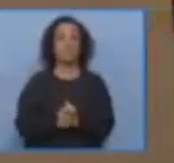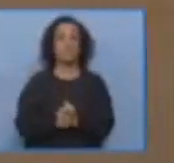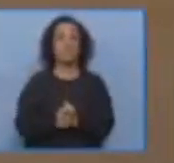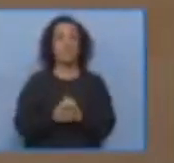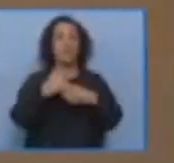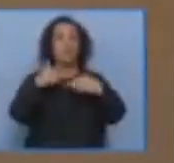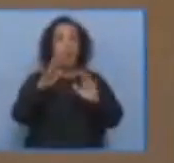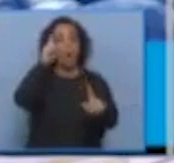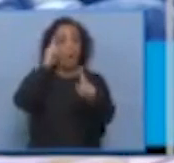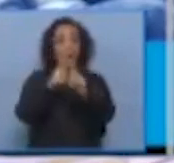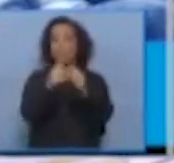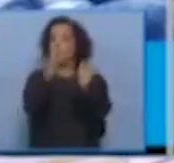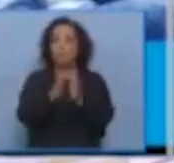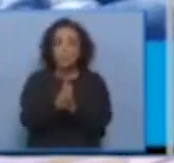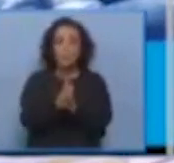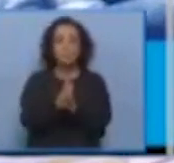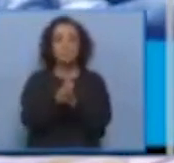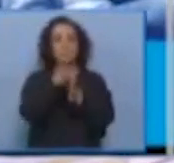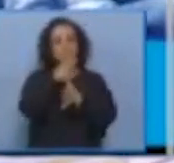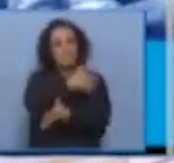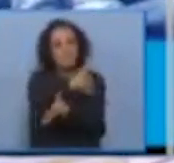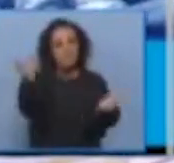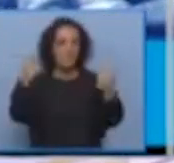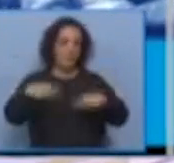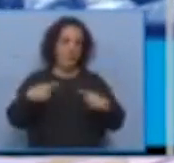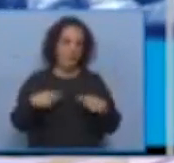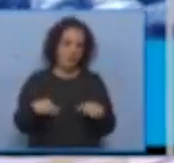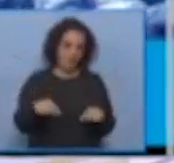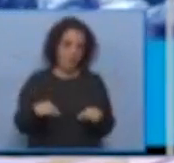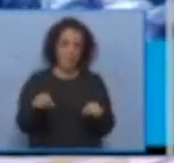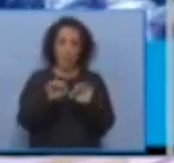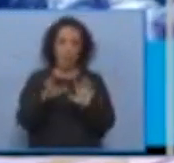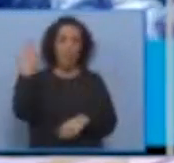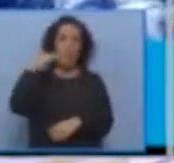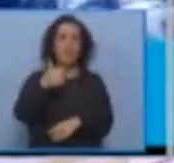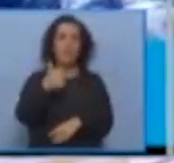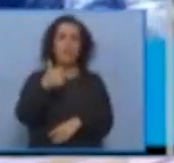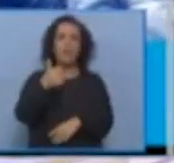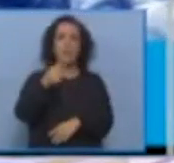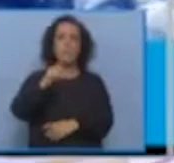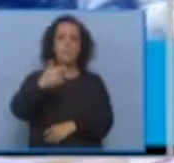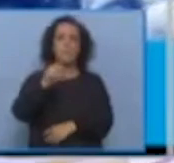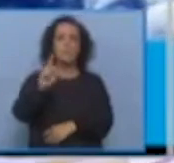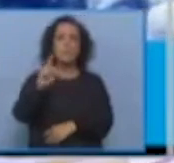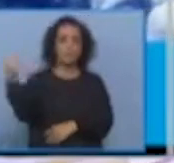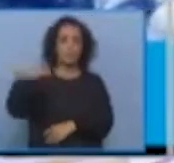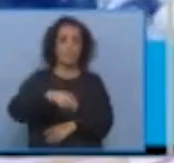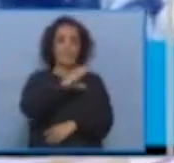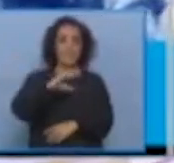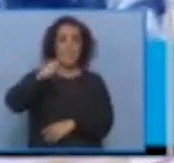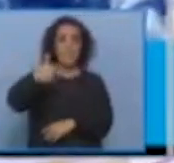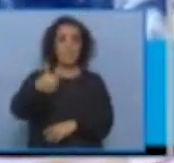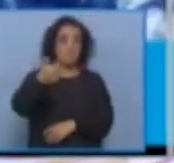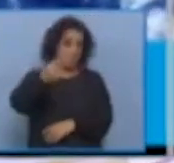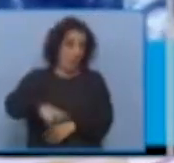todas tem um bocadinho uma mensagem. Aliás, como esteve aqui Bento XVI na altura no Centro Cultural de Belém,